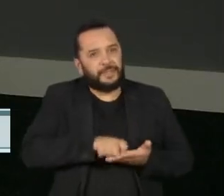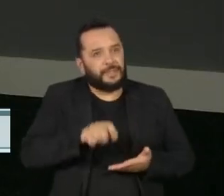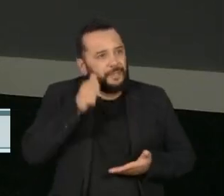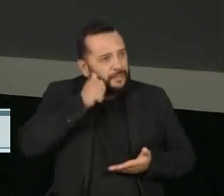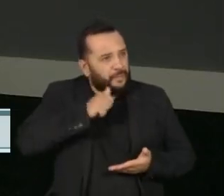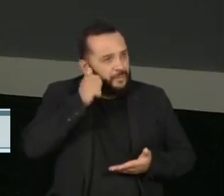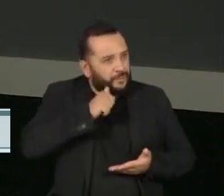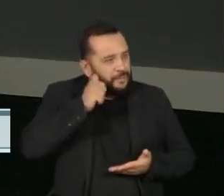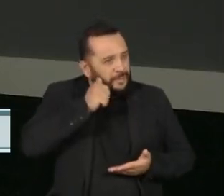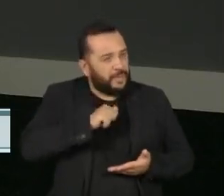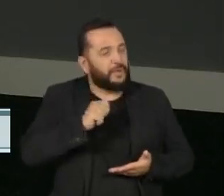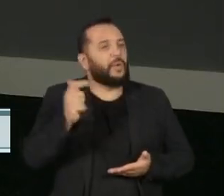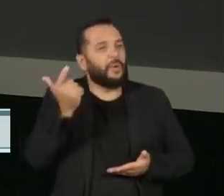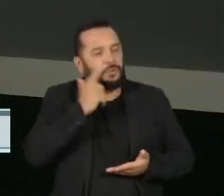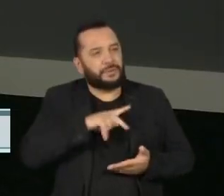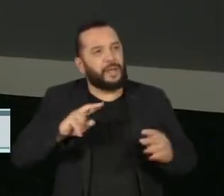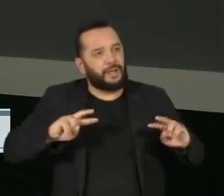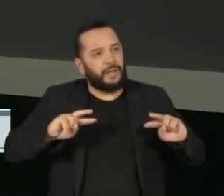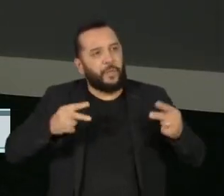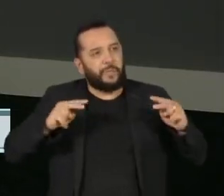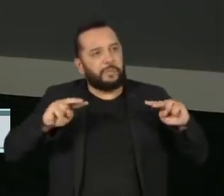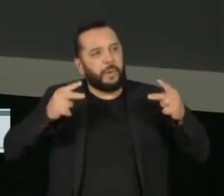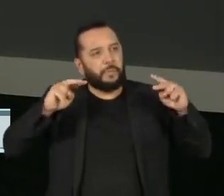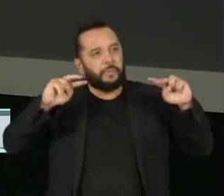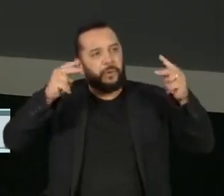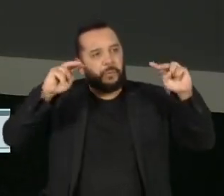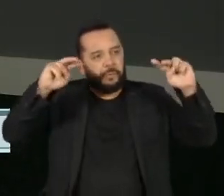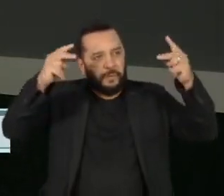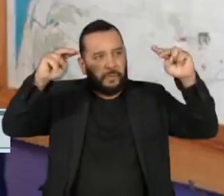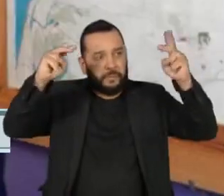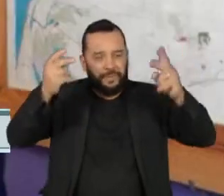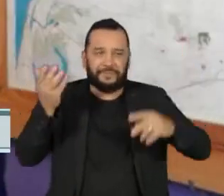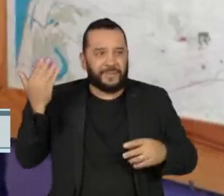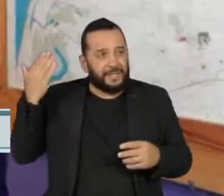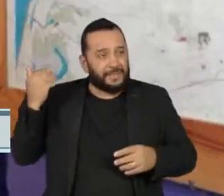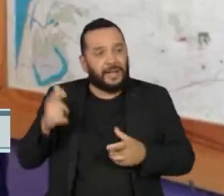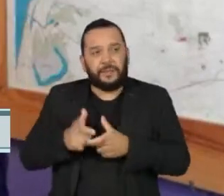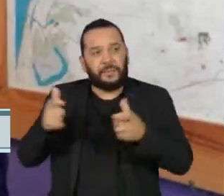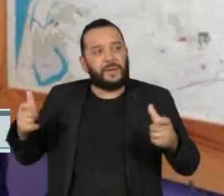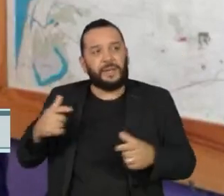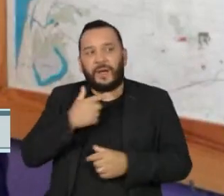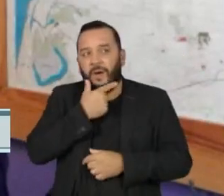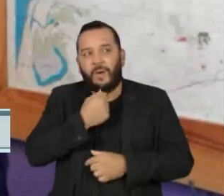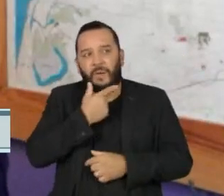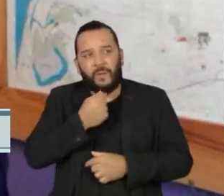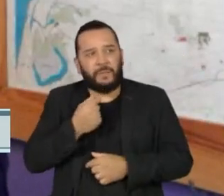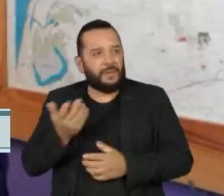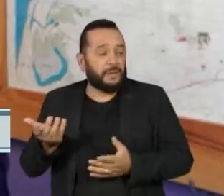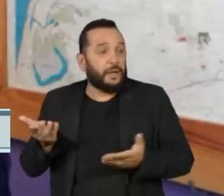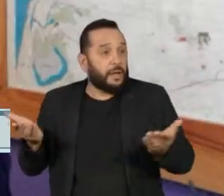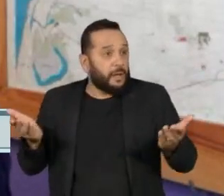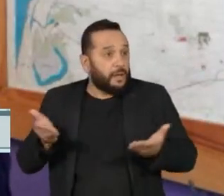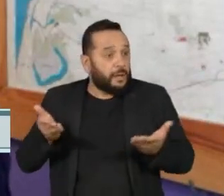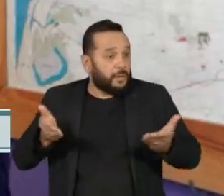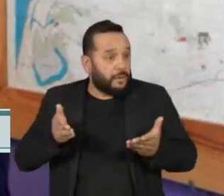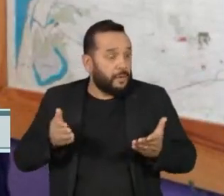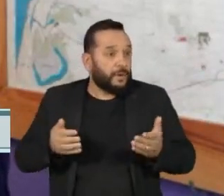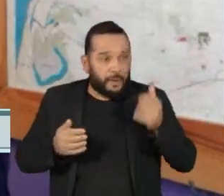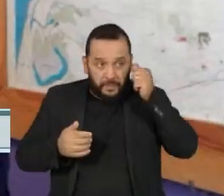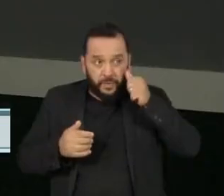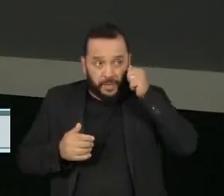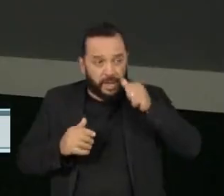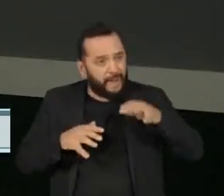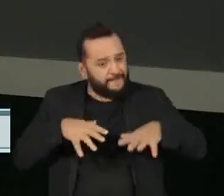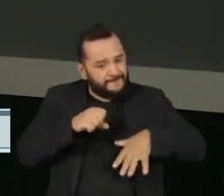vem alcançando espaços, e um espaço que foi muito almejado, e sobretudo as